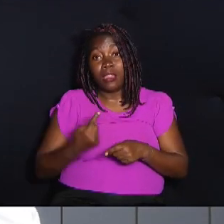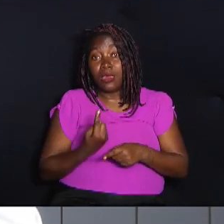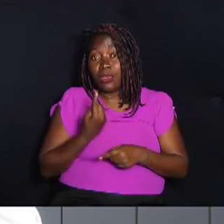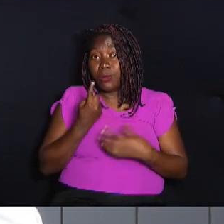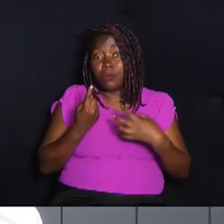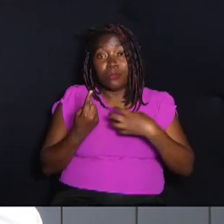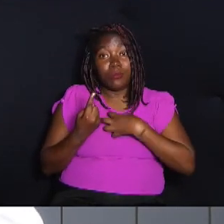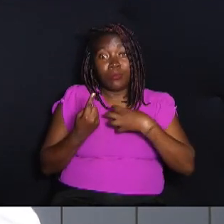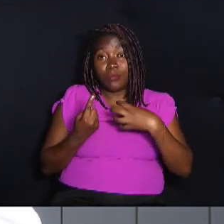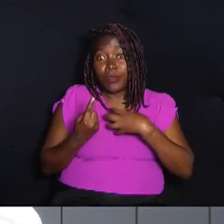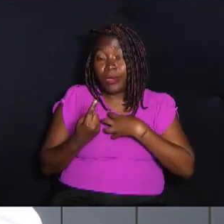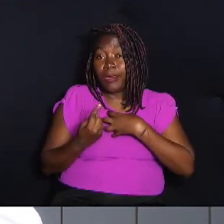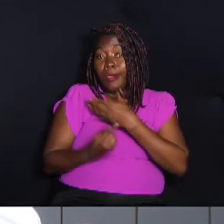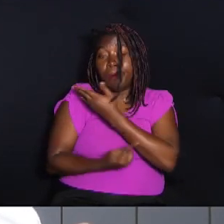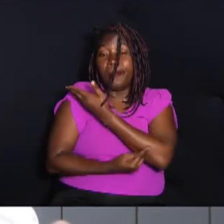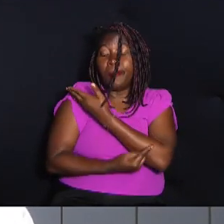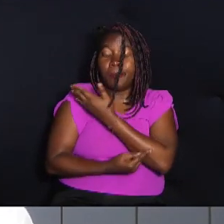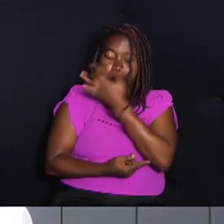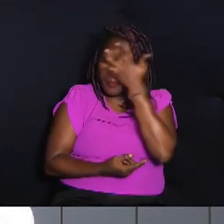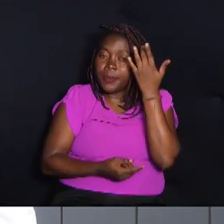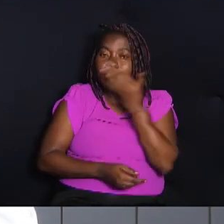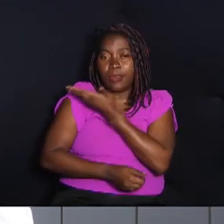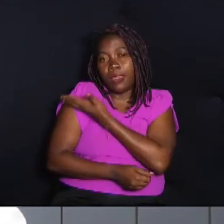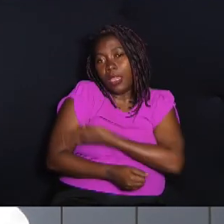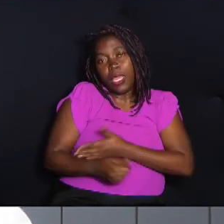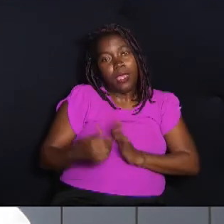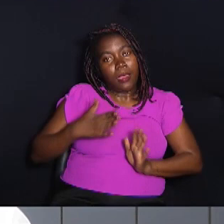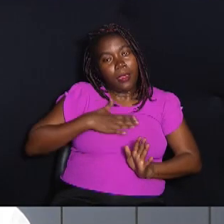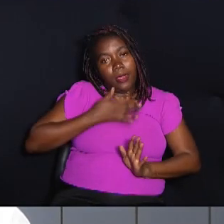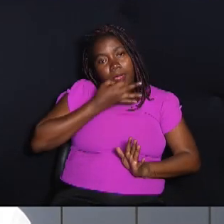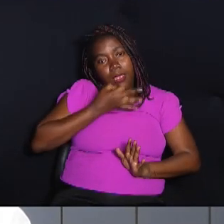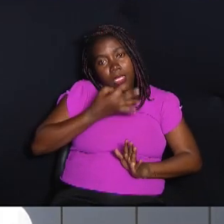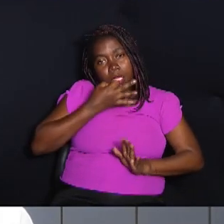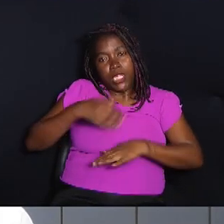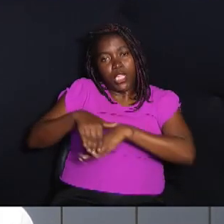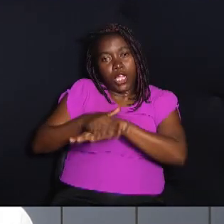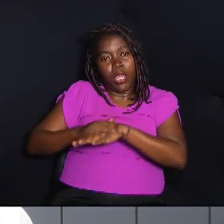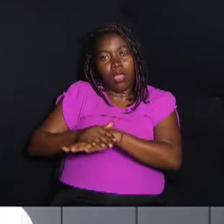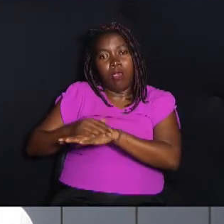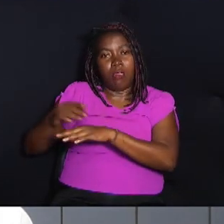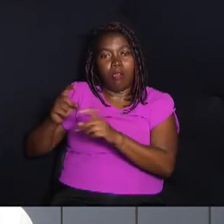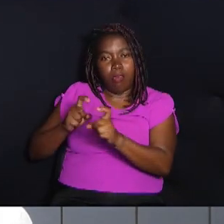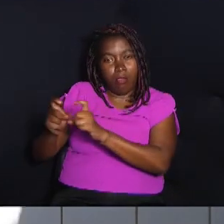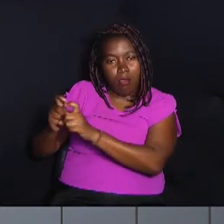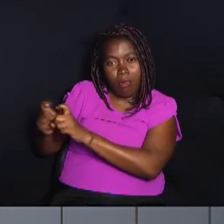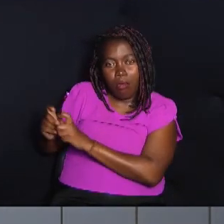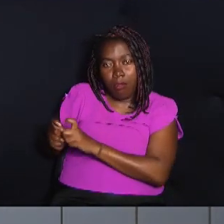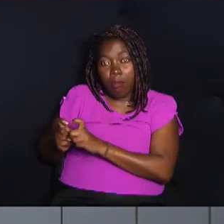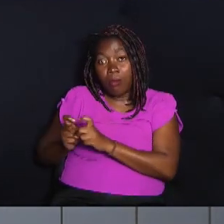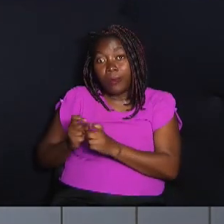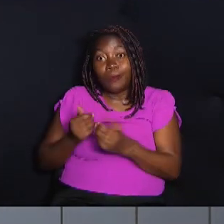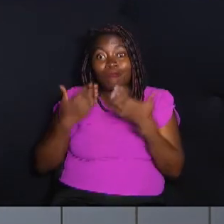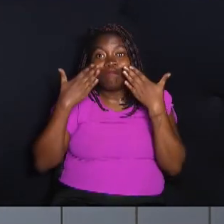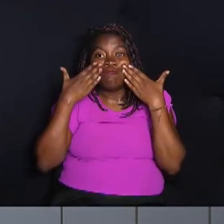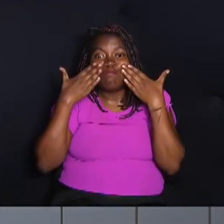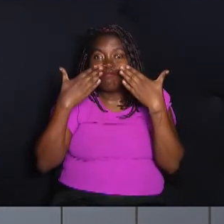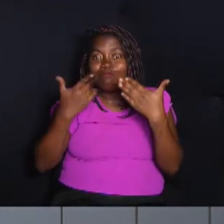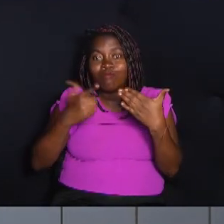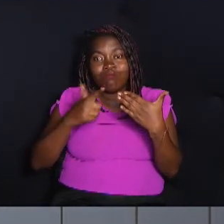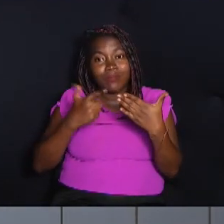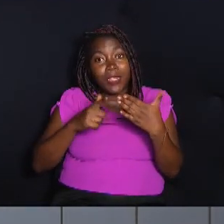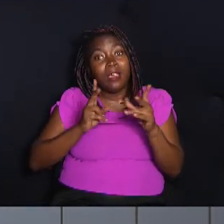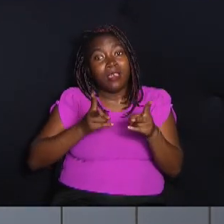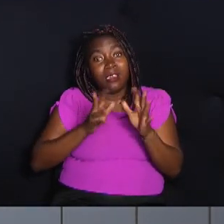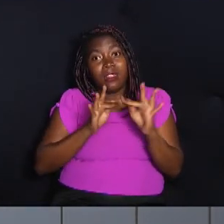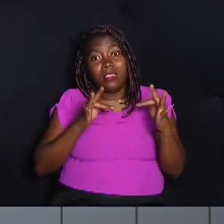situação que tende as pessoas, inclusive, no meu modo de entender, e pelas conversas que a gente faz, a não expor, até para as